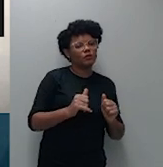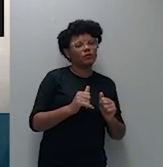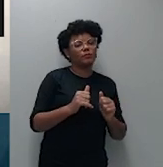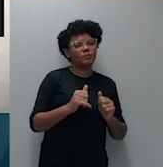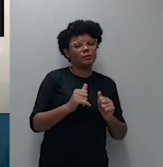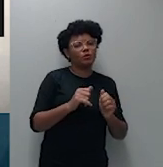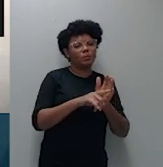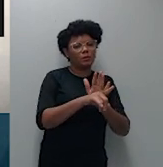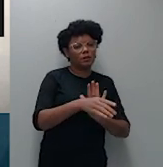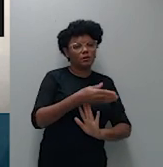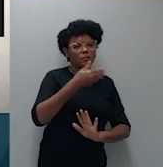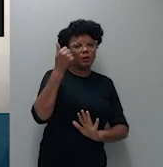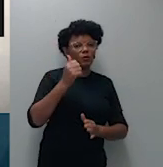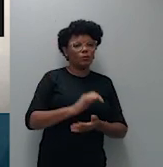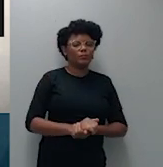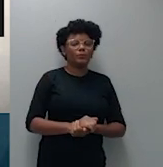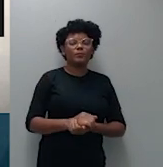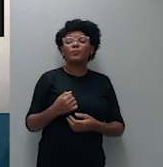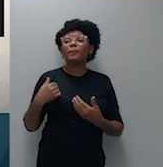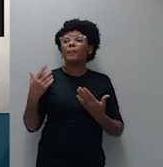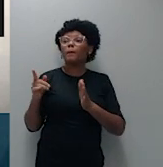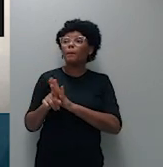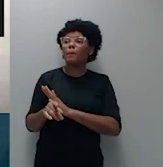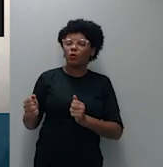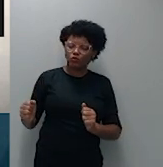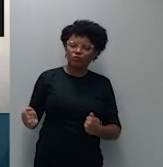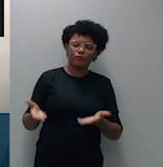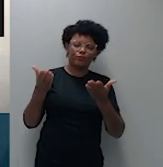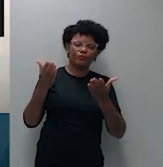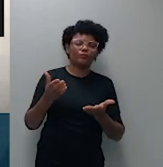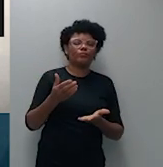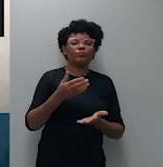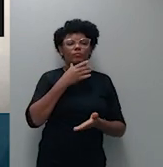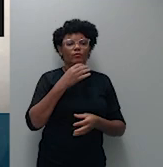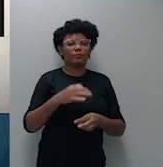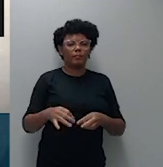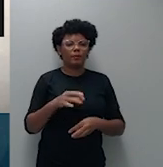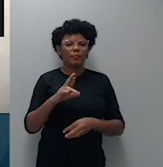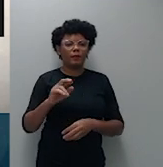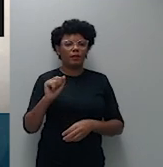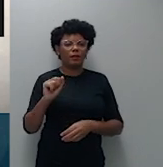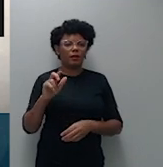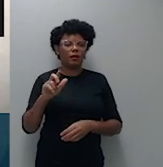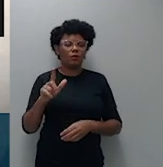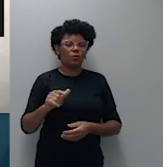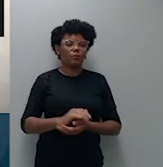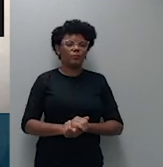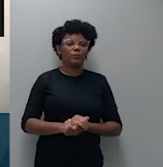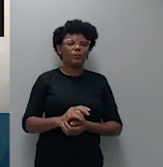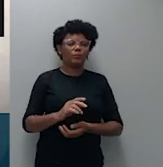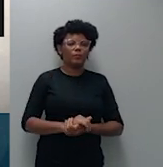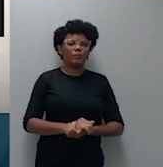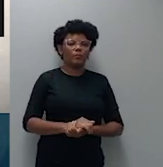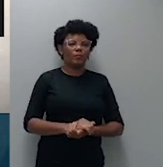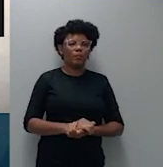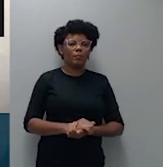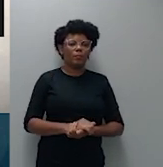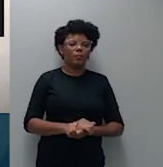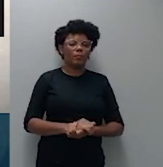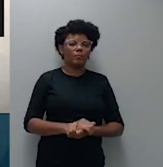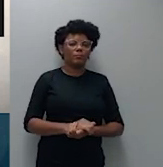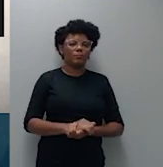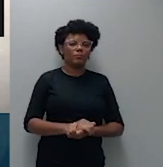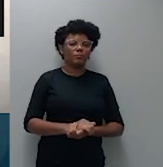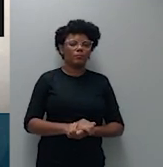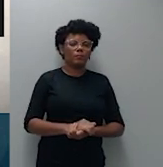vista Raul ascendência tem a palavra HC 675472